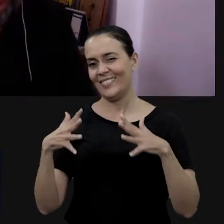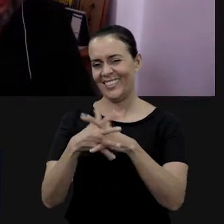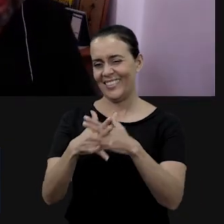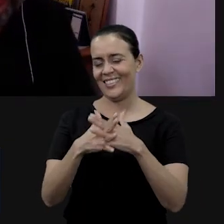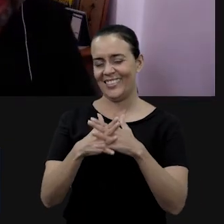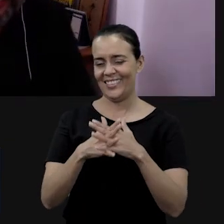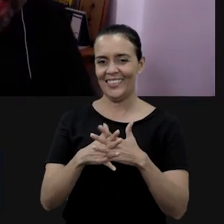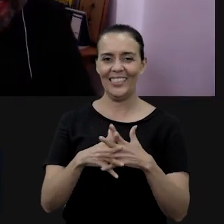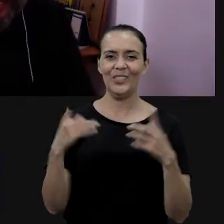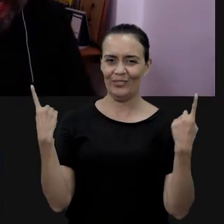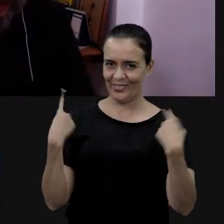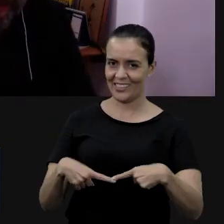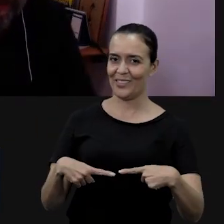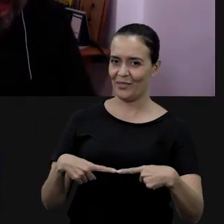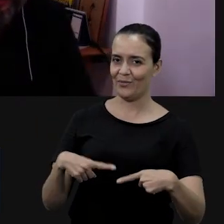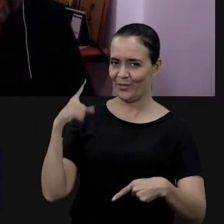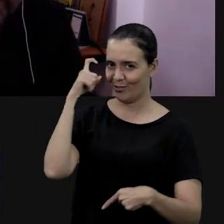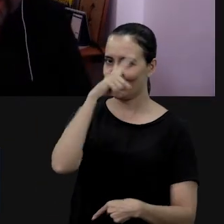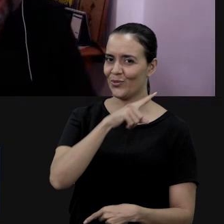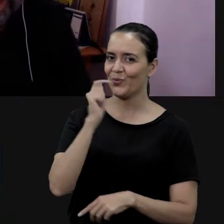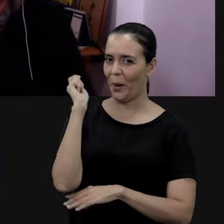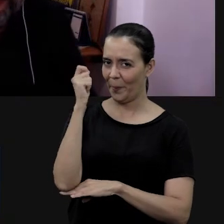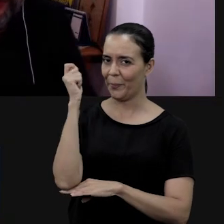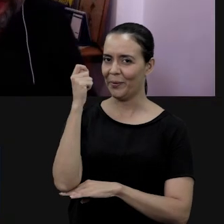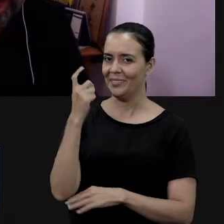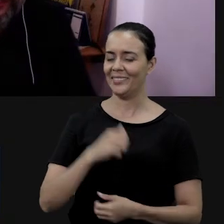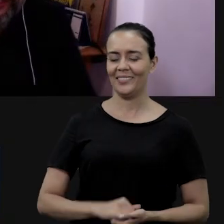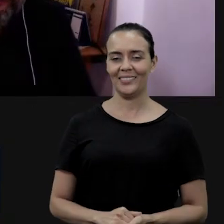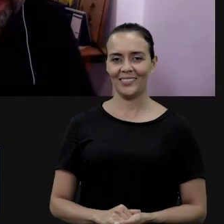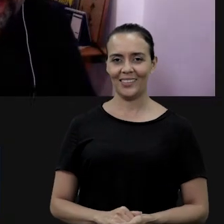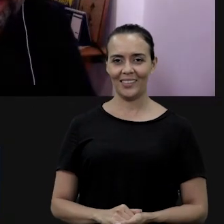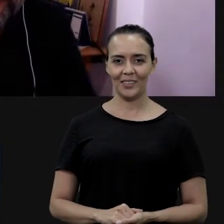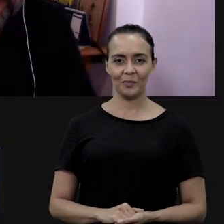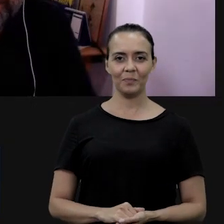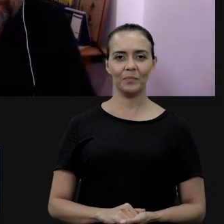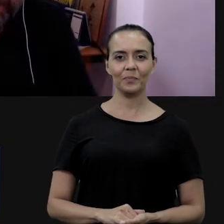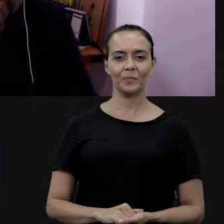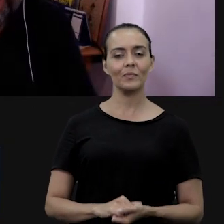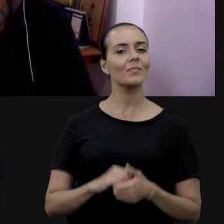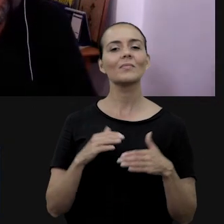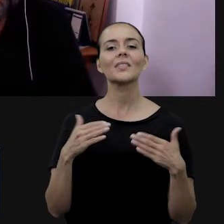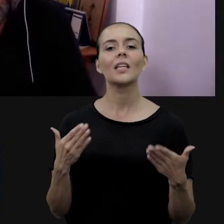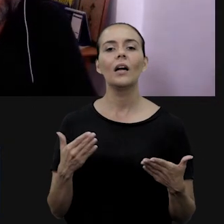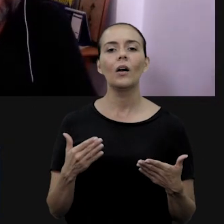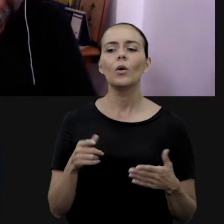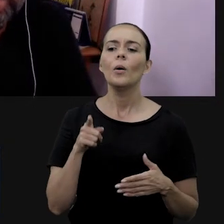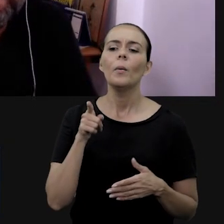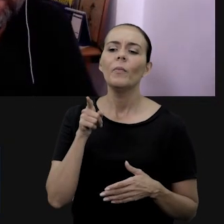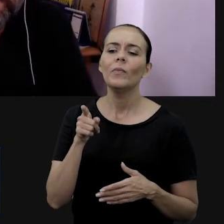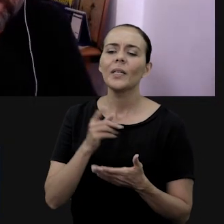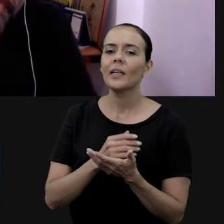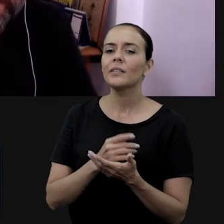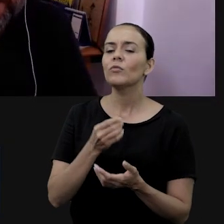pavoroso. Ali é um desafio mesmo para qualquer equipamento, assim. Gus, o que que você recomenda aí para